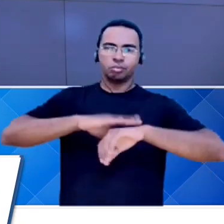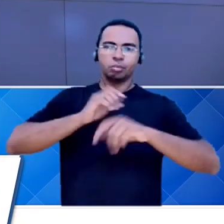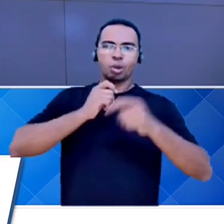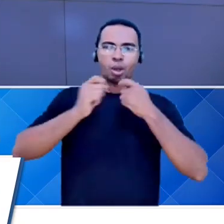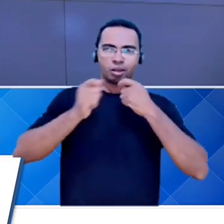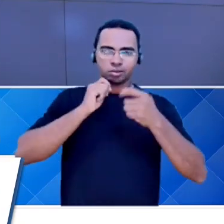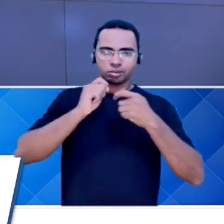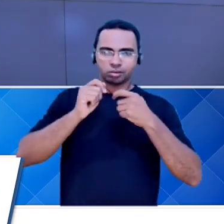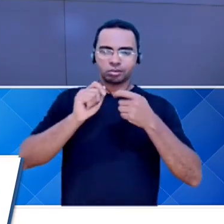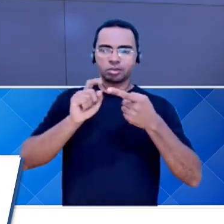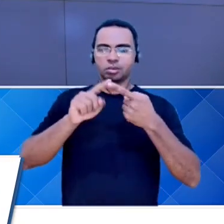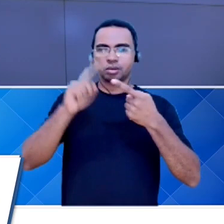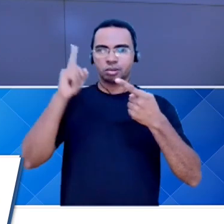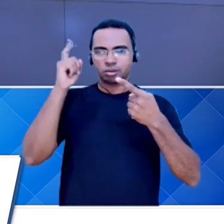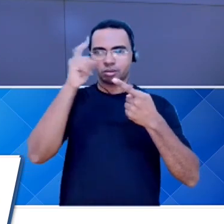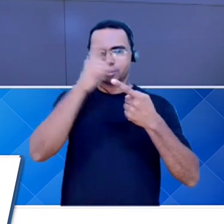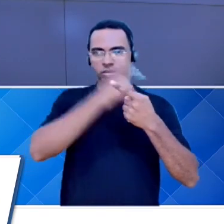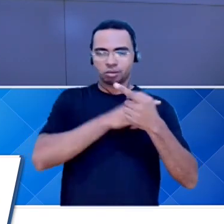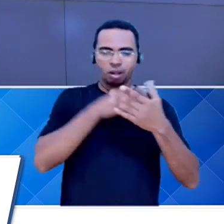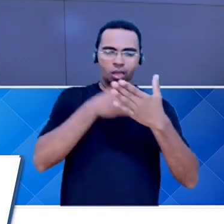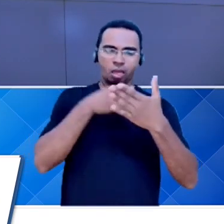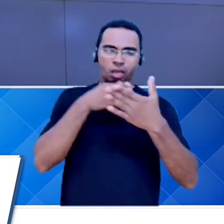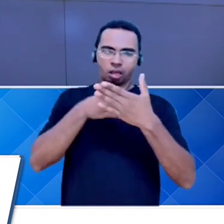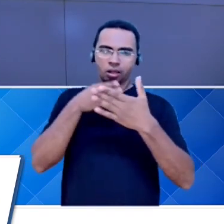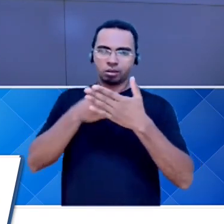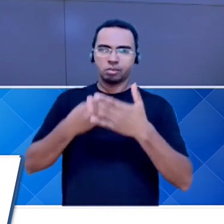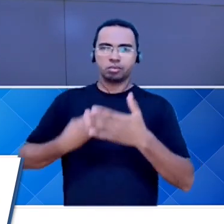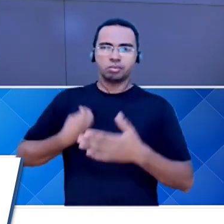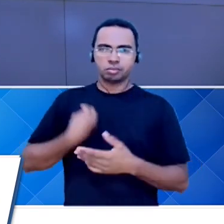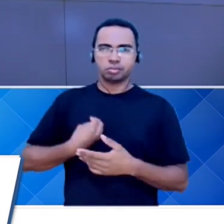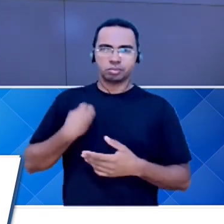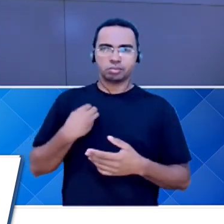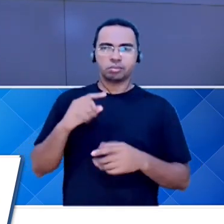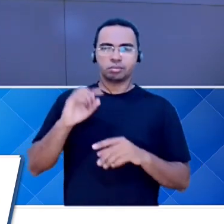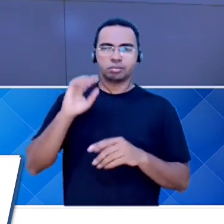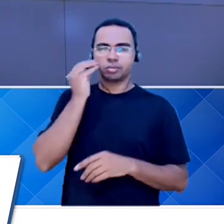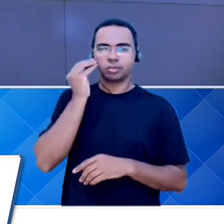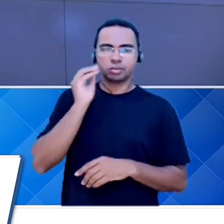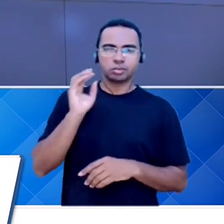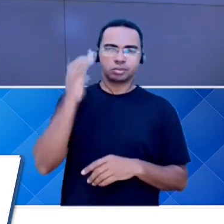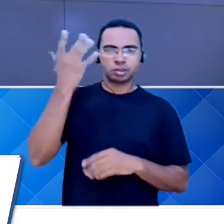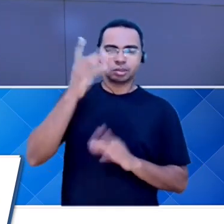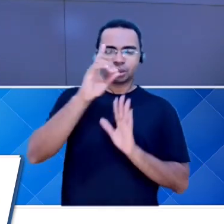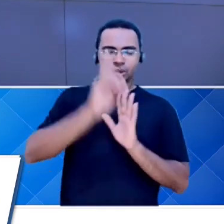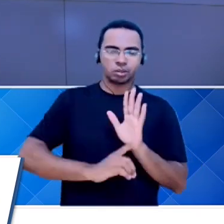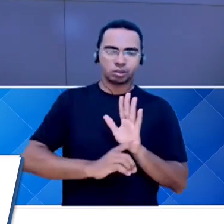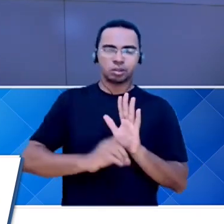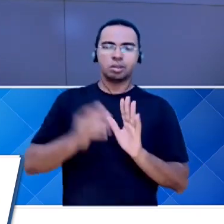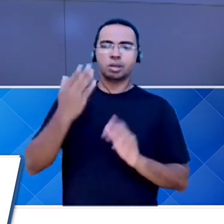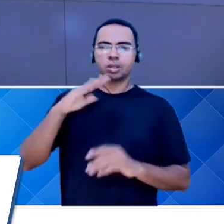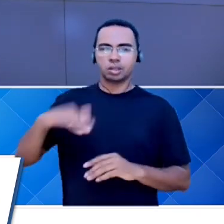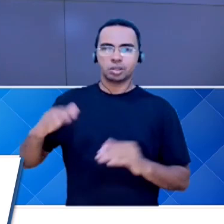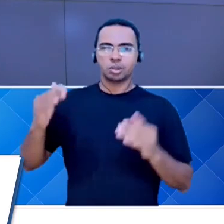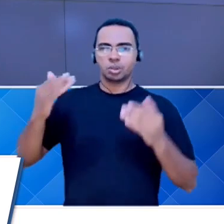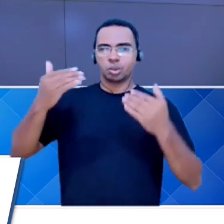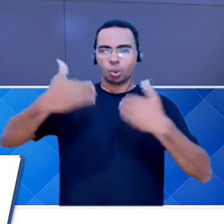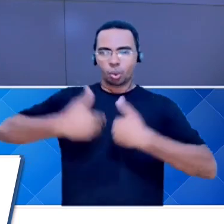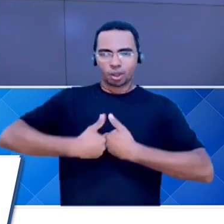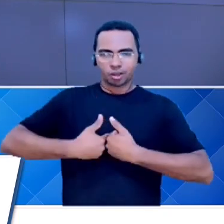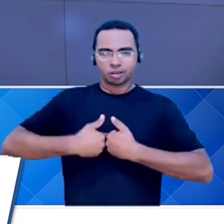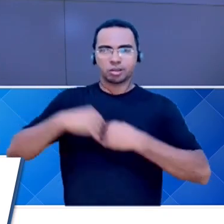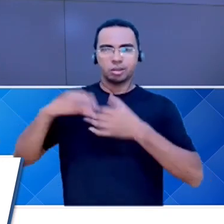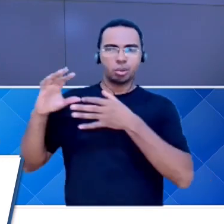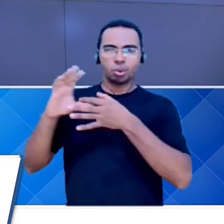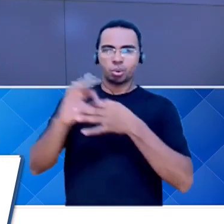As dificuldades e obstáculos vivenciados para a concretização dos direitos das crianças com autismo no contexto dos cuidados